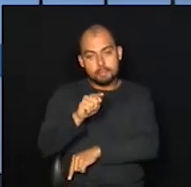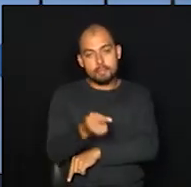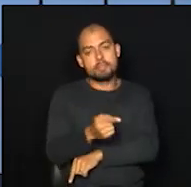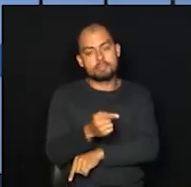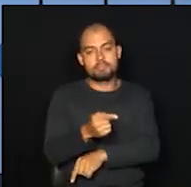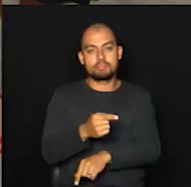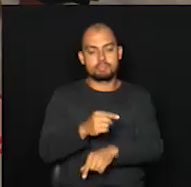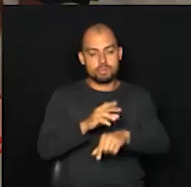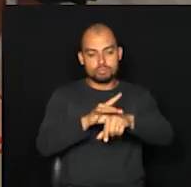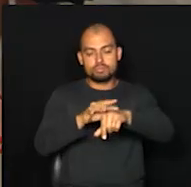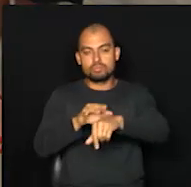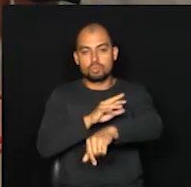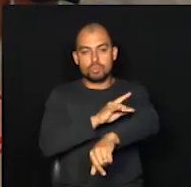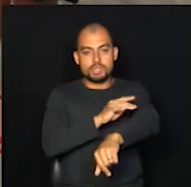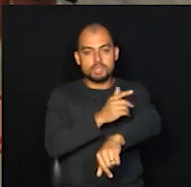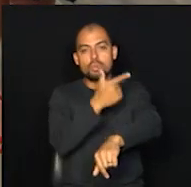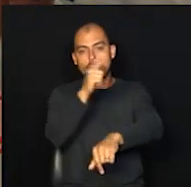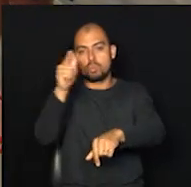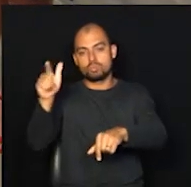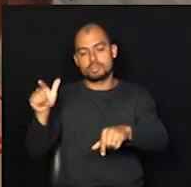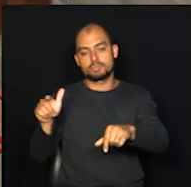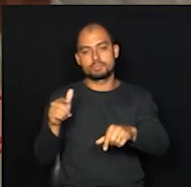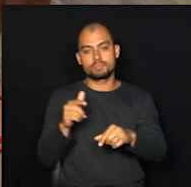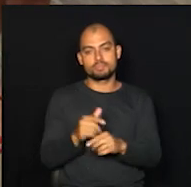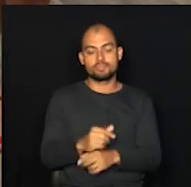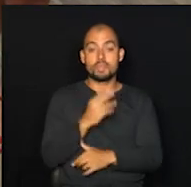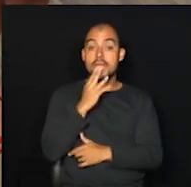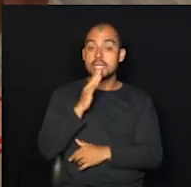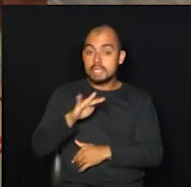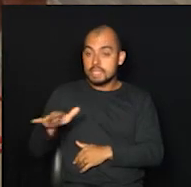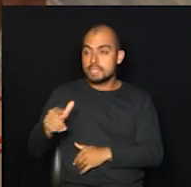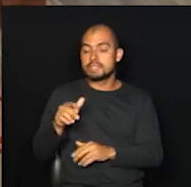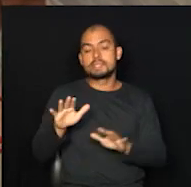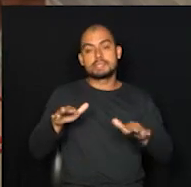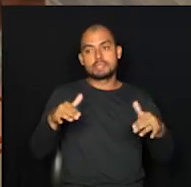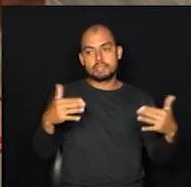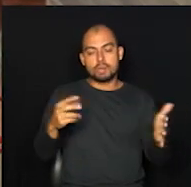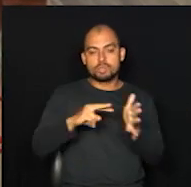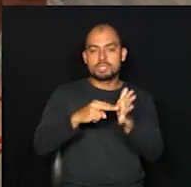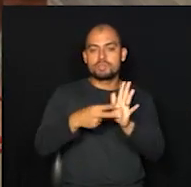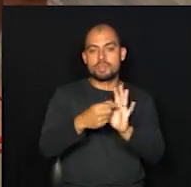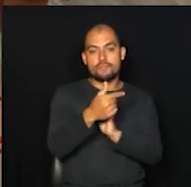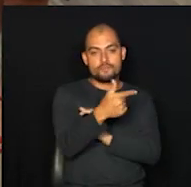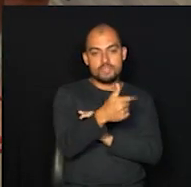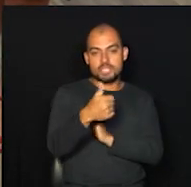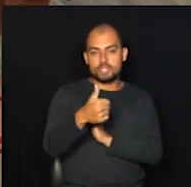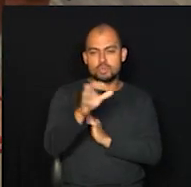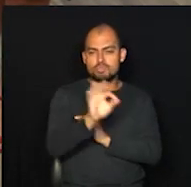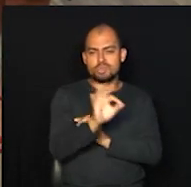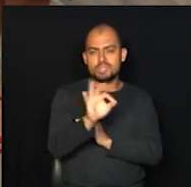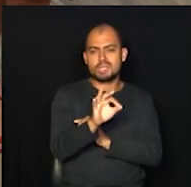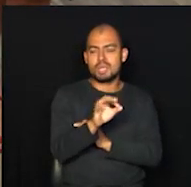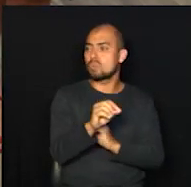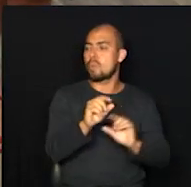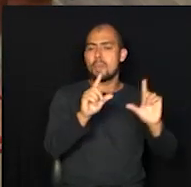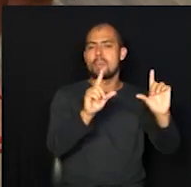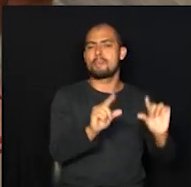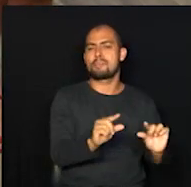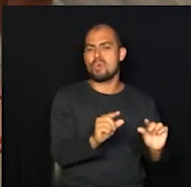doenças. Apenas 21% das crianças, então, foram vacinadas, número muito pequeno, então crianças